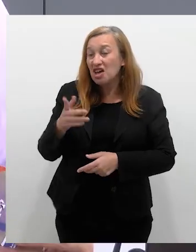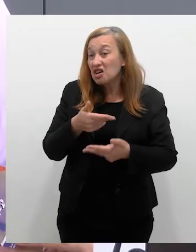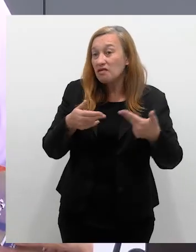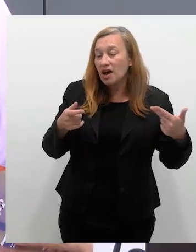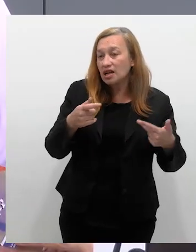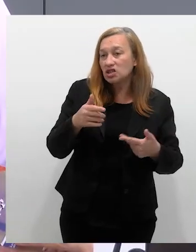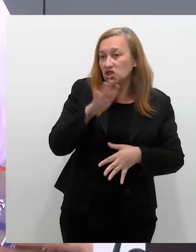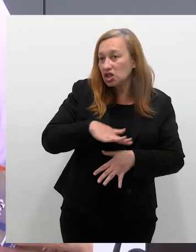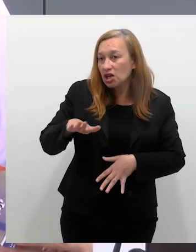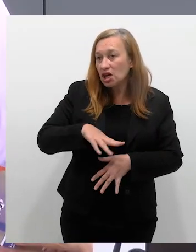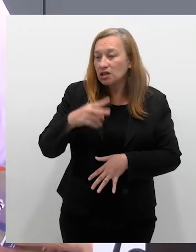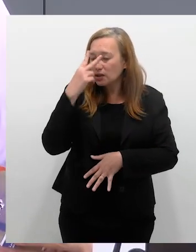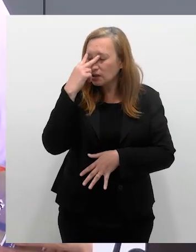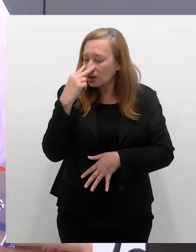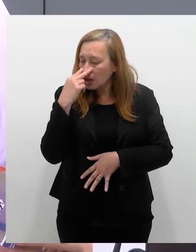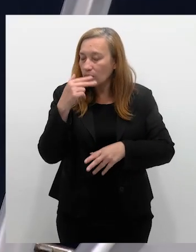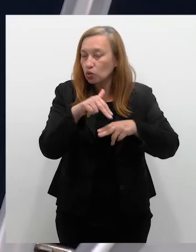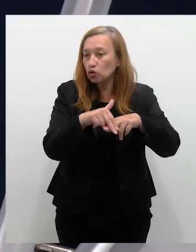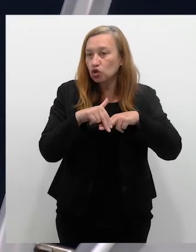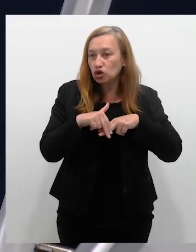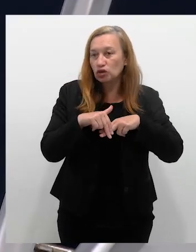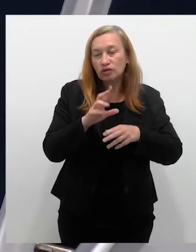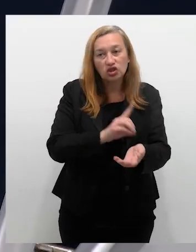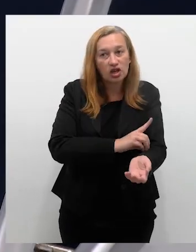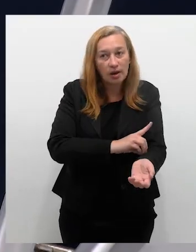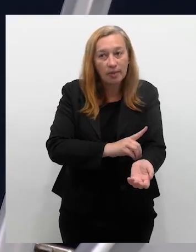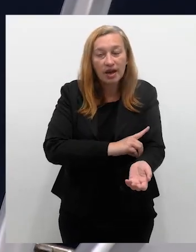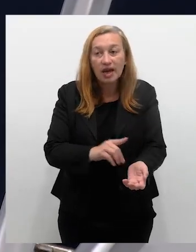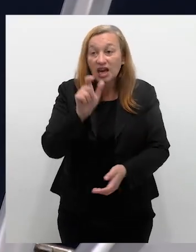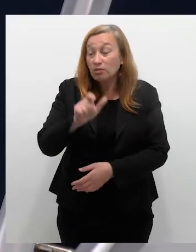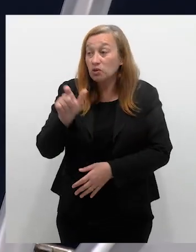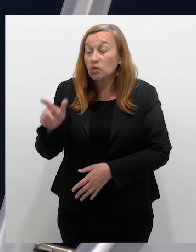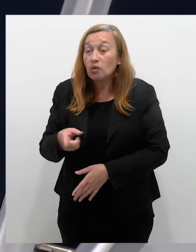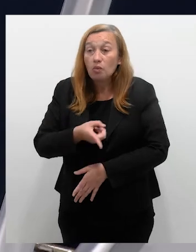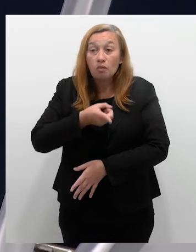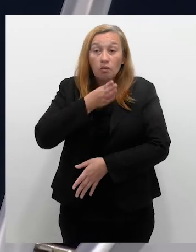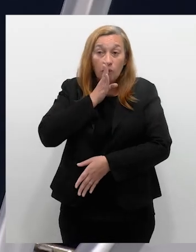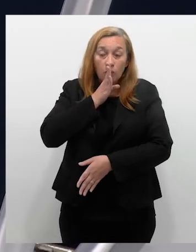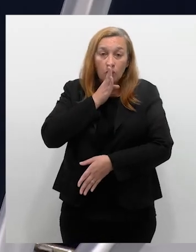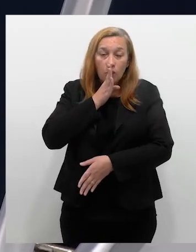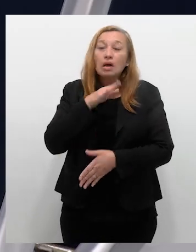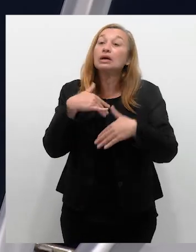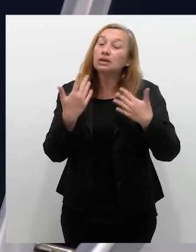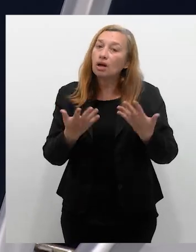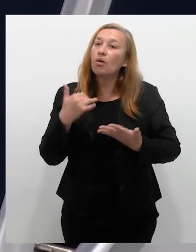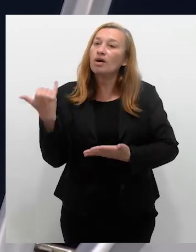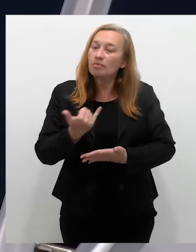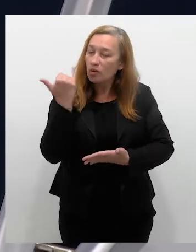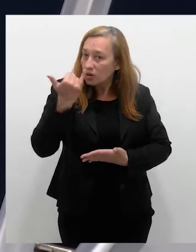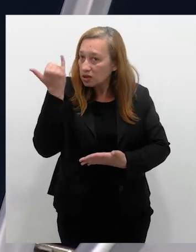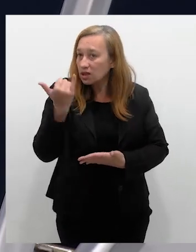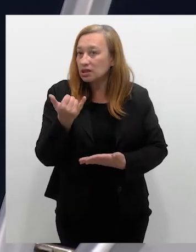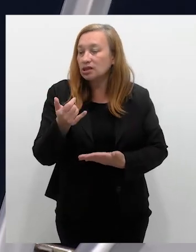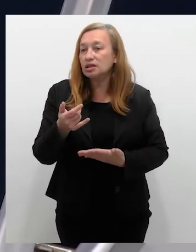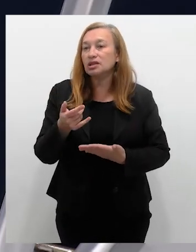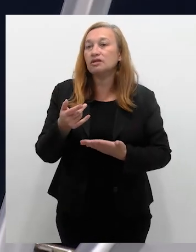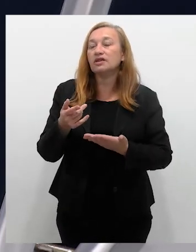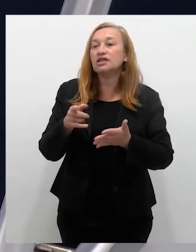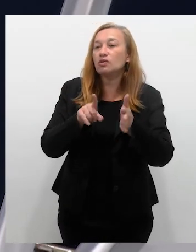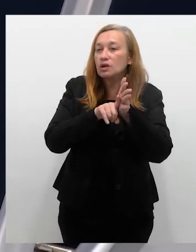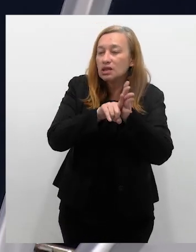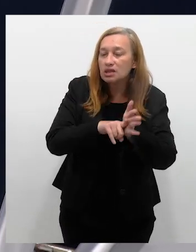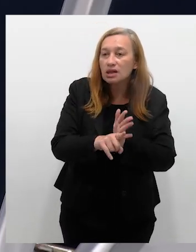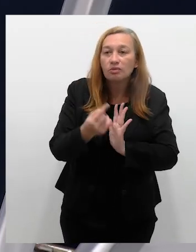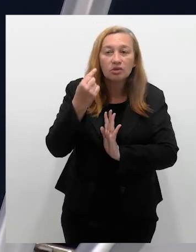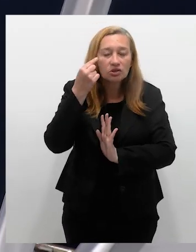ficando cegas por conta do diabetes. E as pessoas não falam sobre isso, né? Então é muito importante fazer o exame